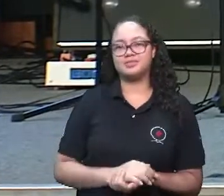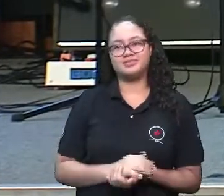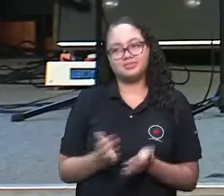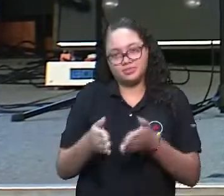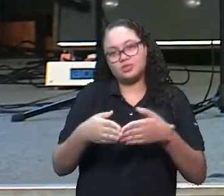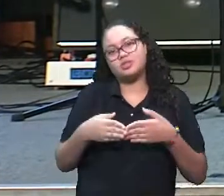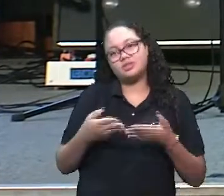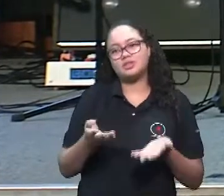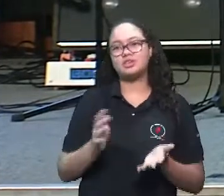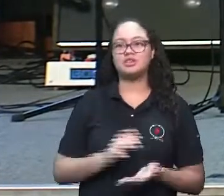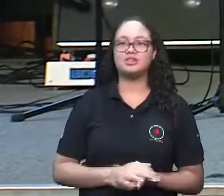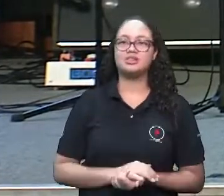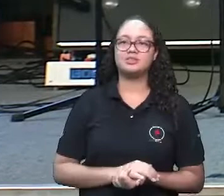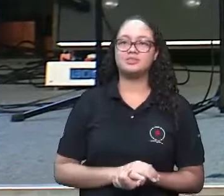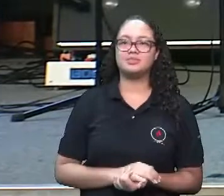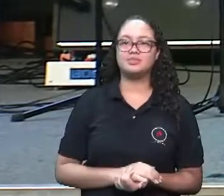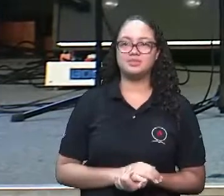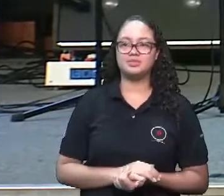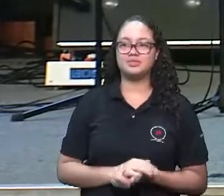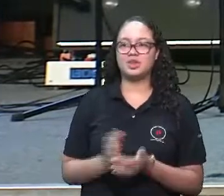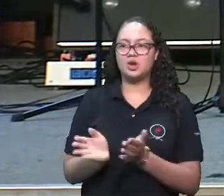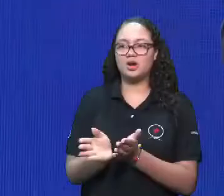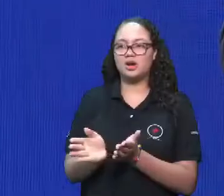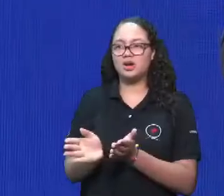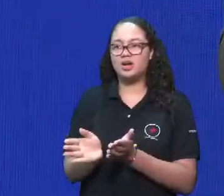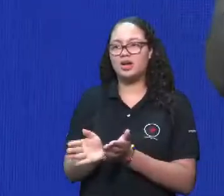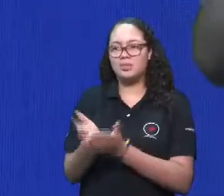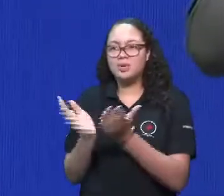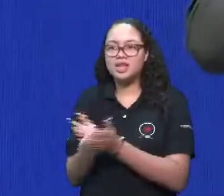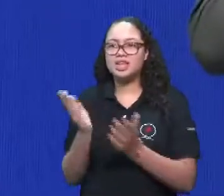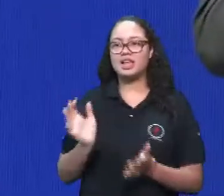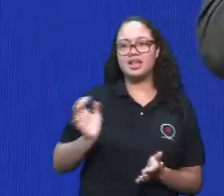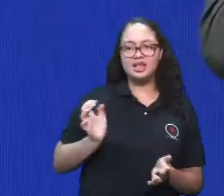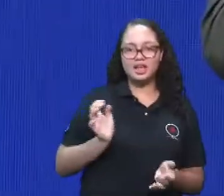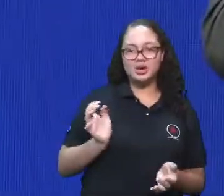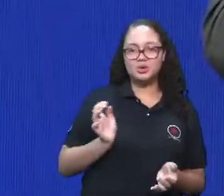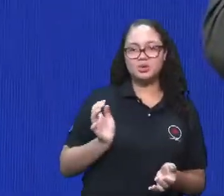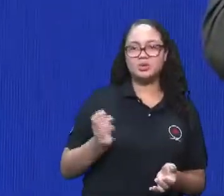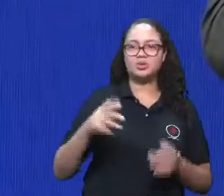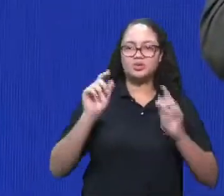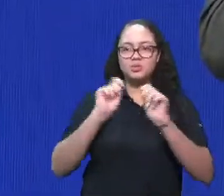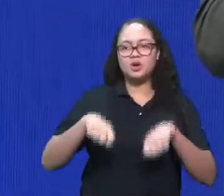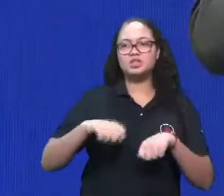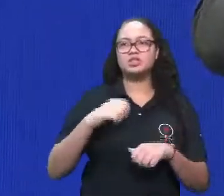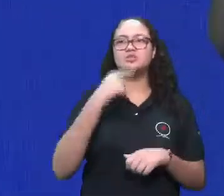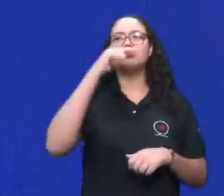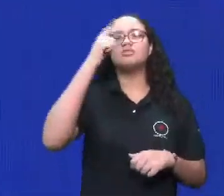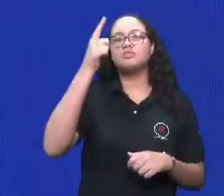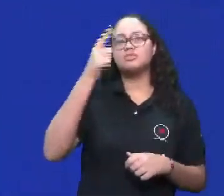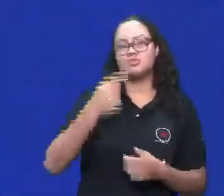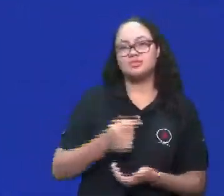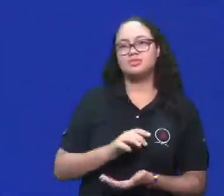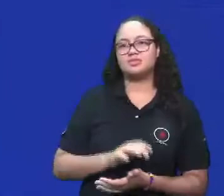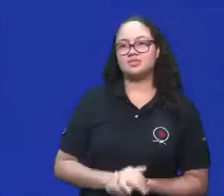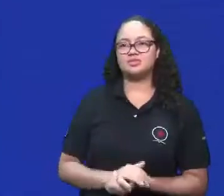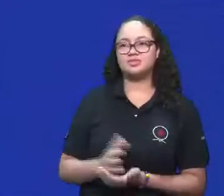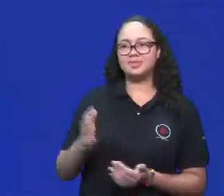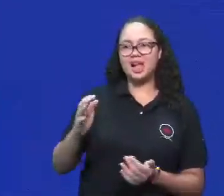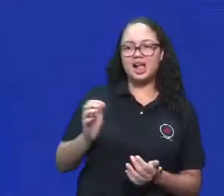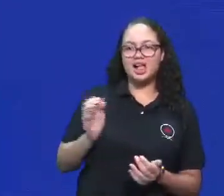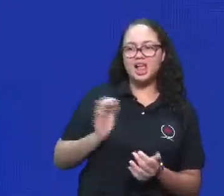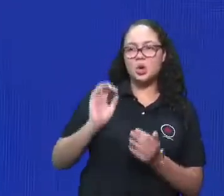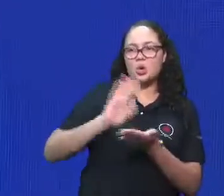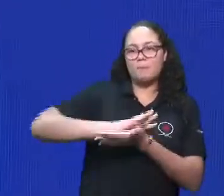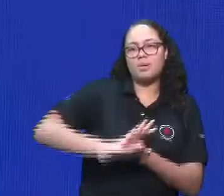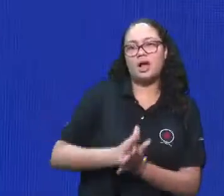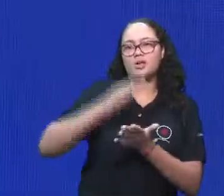Qual que é o certo falar então? Rico e pobre não são, podem ser soberbo. Ah, rico pisa nos outros,